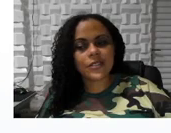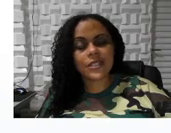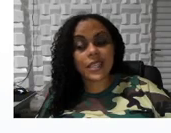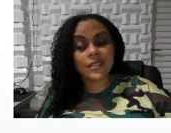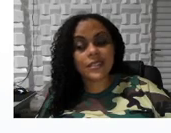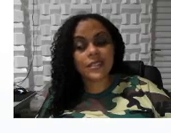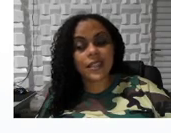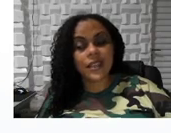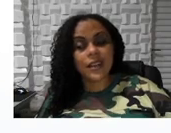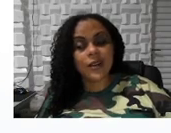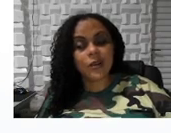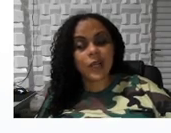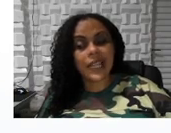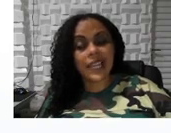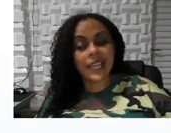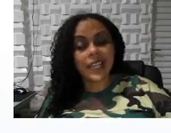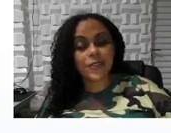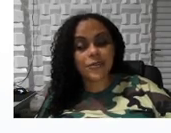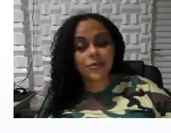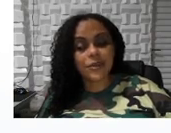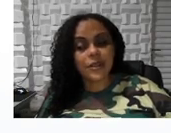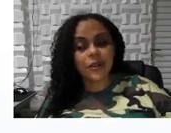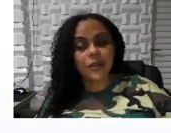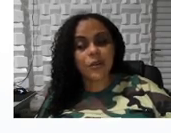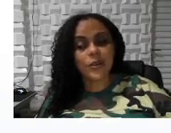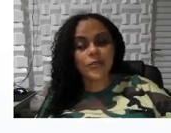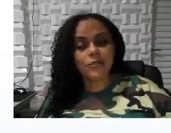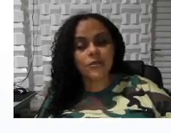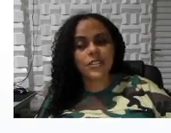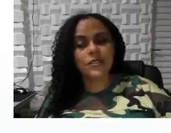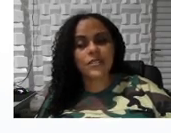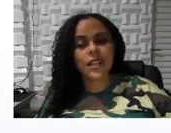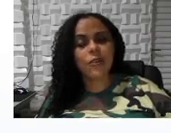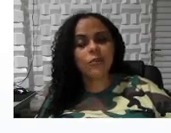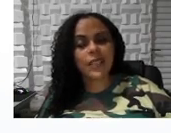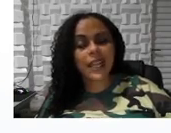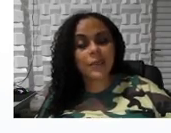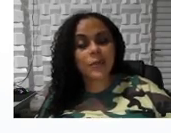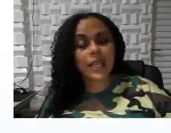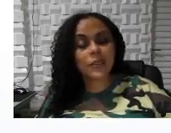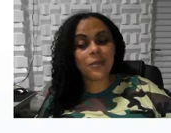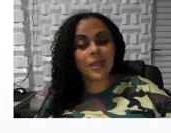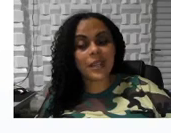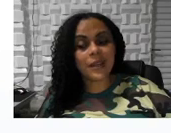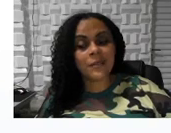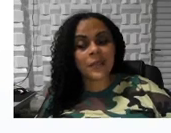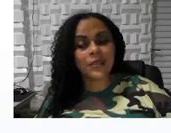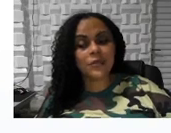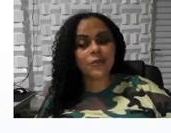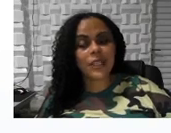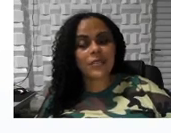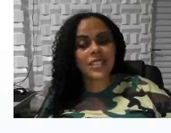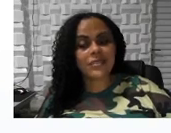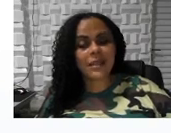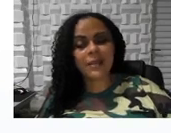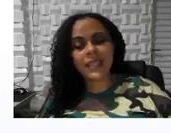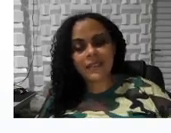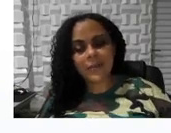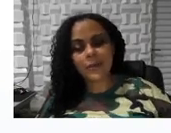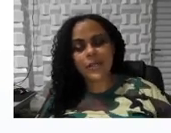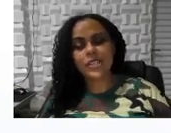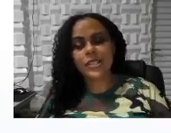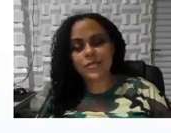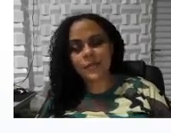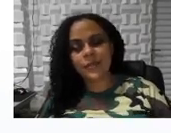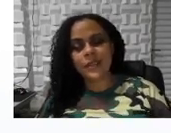vocês, colégio, código. Se você contar e puder numerar do finalzinho da palavra para o